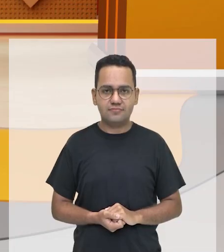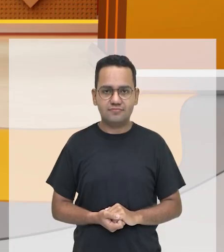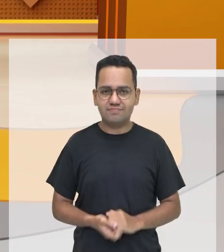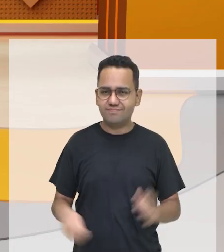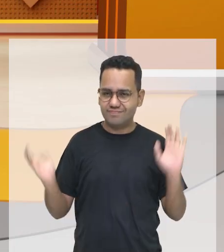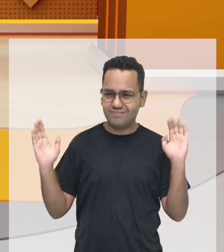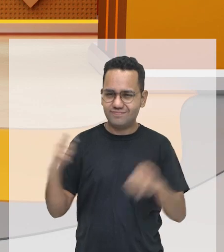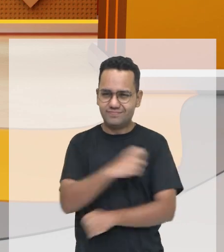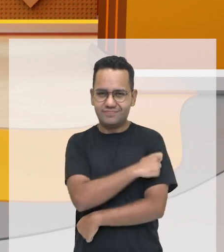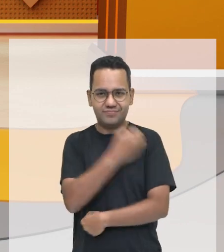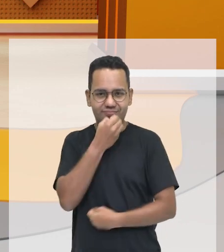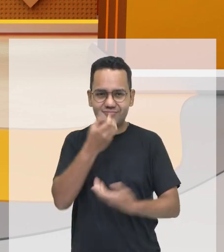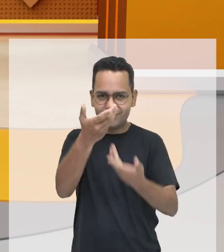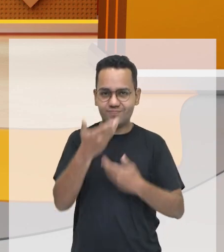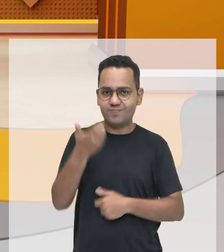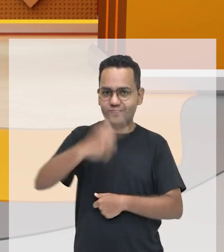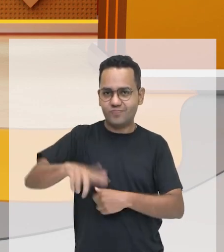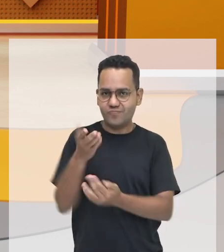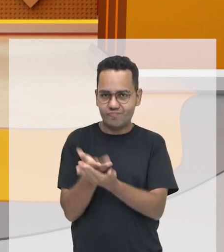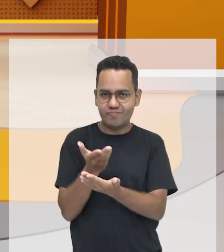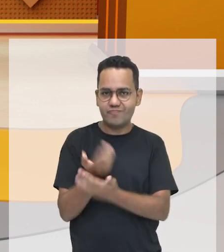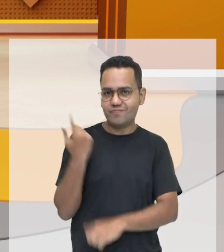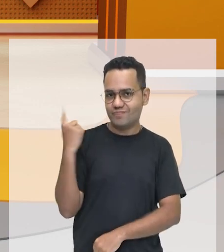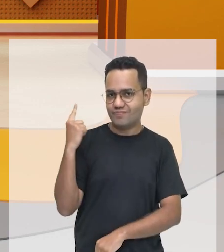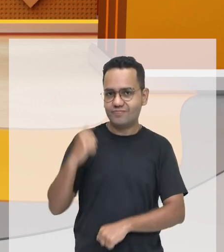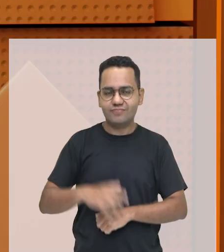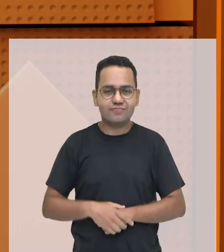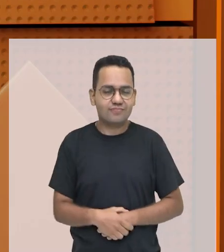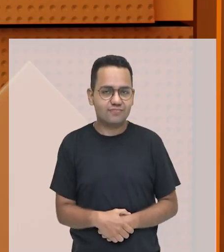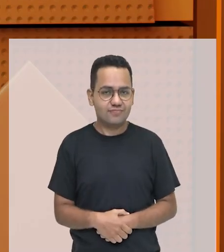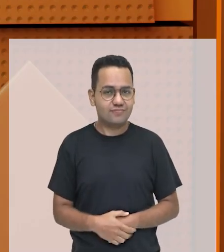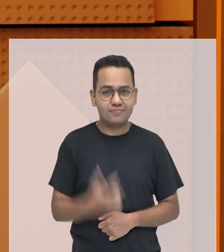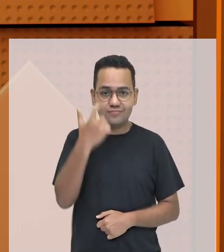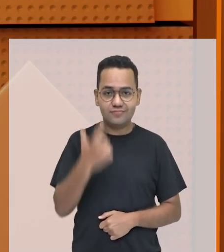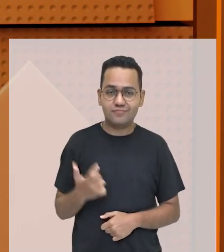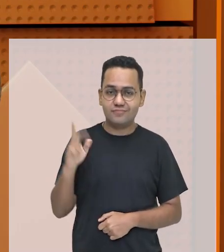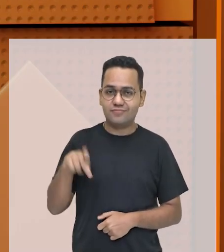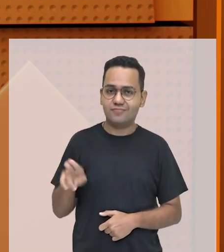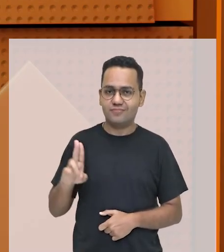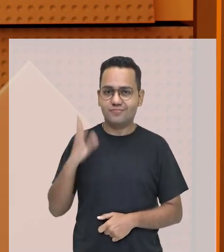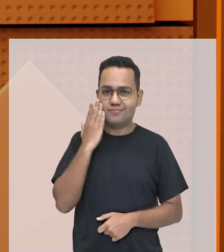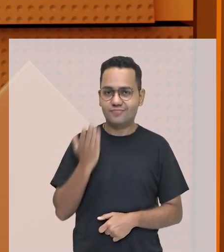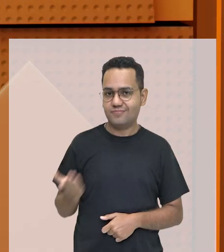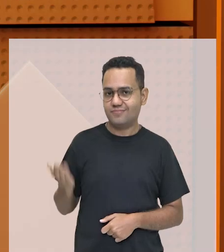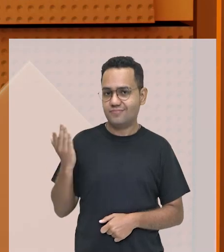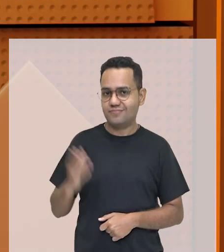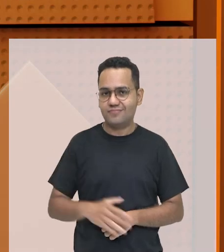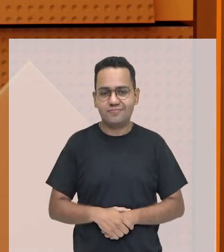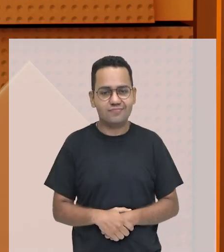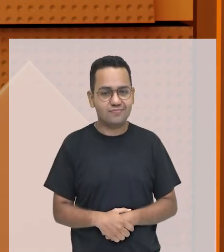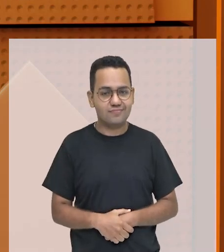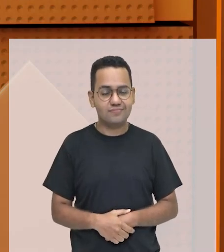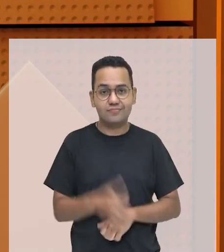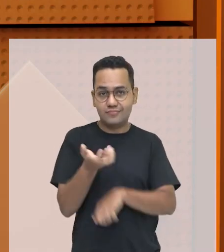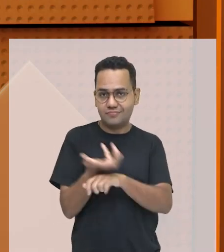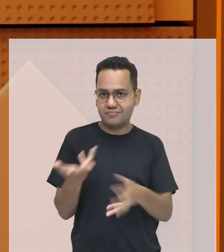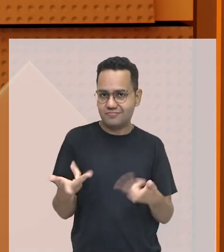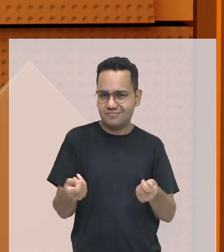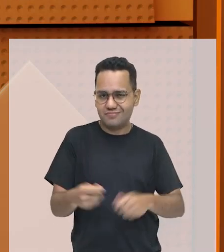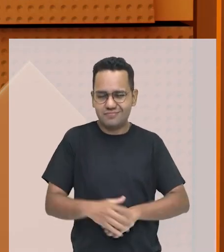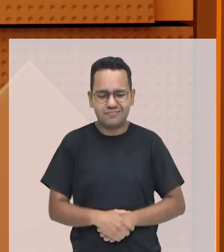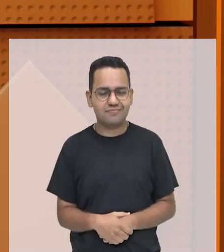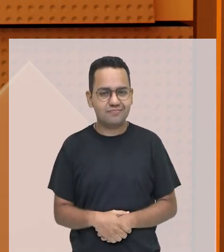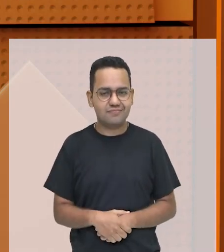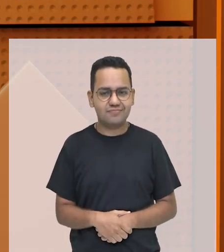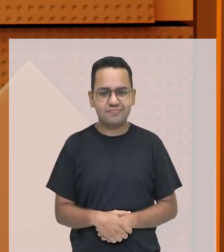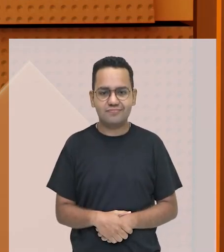Olá, sejam muito bem-vindos a mais uma aula de Geografia. Eu sou o professor Alexandre Donato, desta gloriosa disciplina